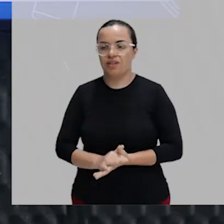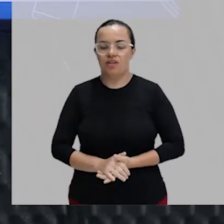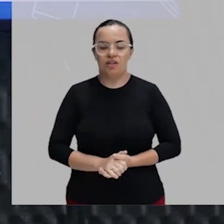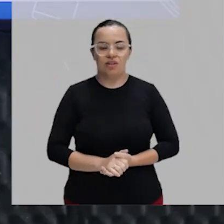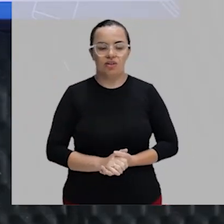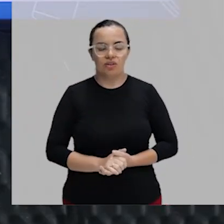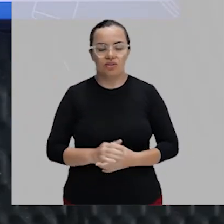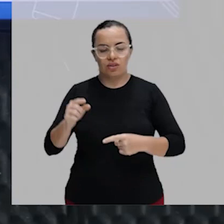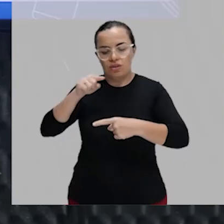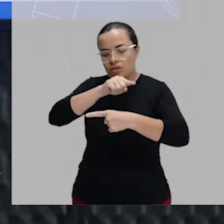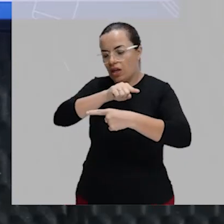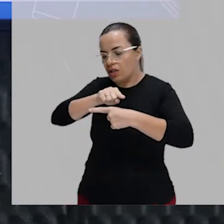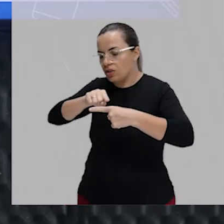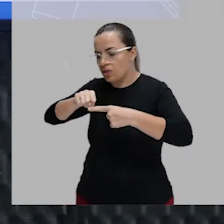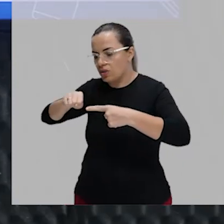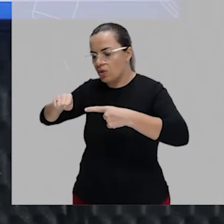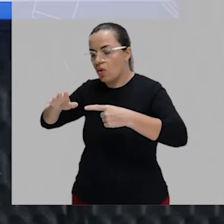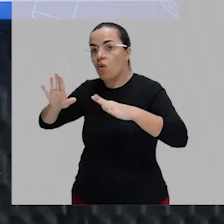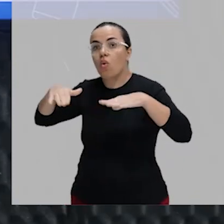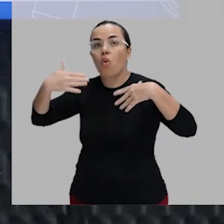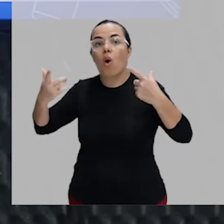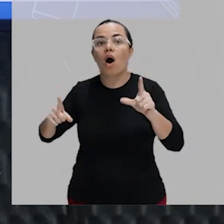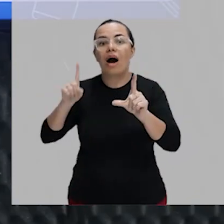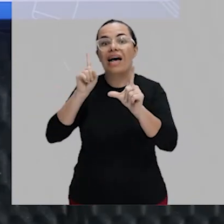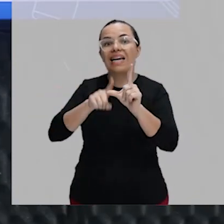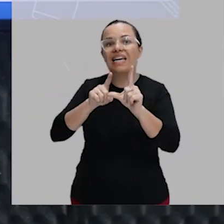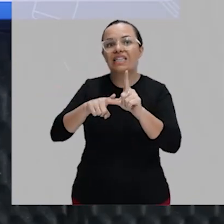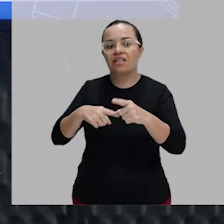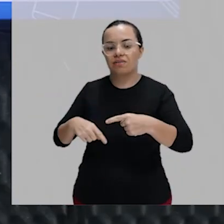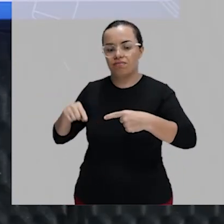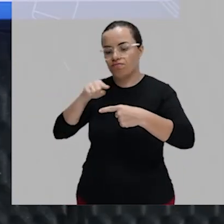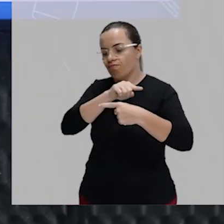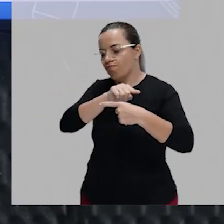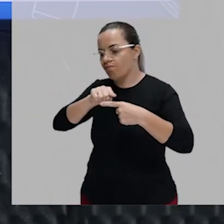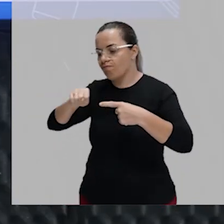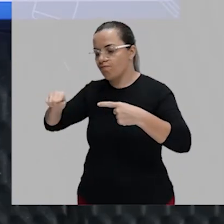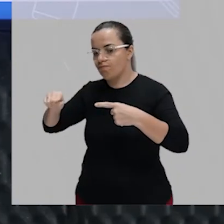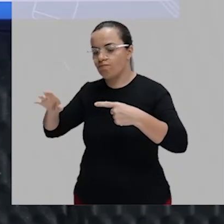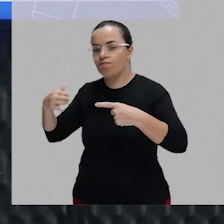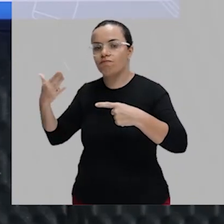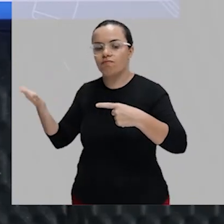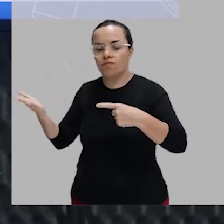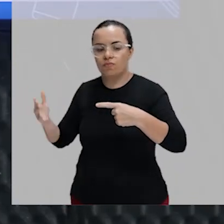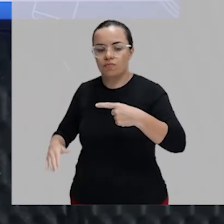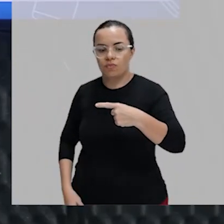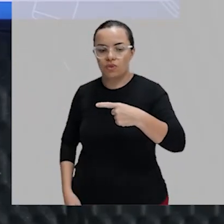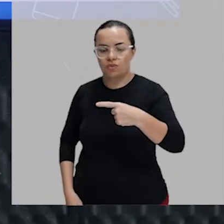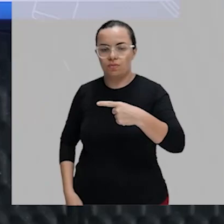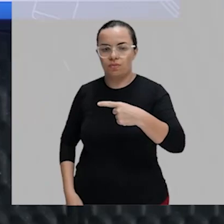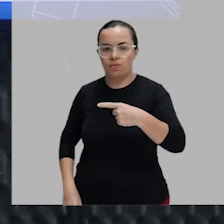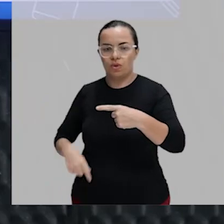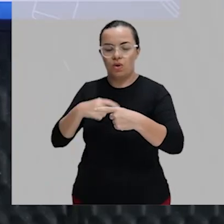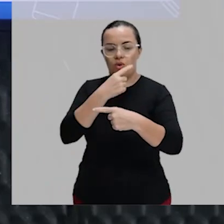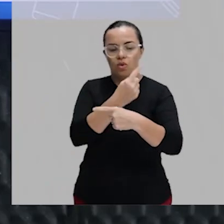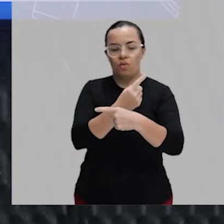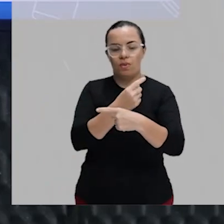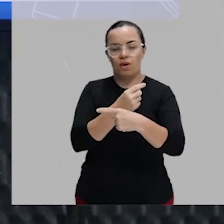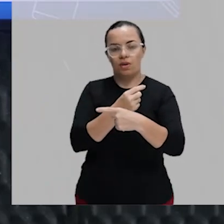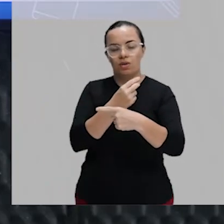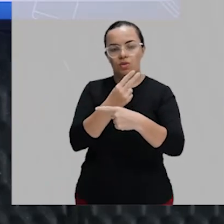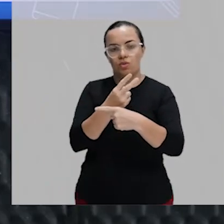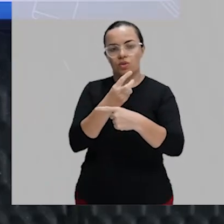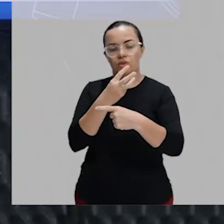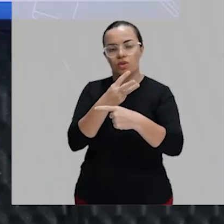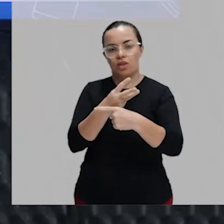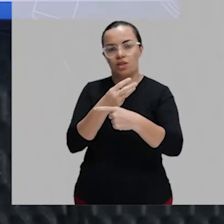perca da nona base nitrogenada, quem seria a nona base nitrogenada? Eu tenho aqui, ó, 1, 2, 3, 1, 2, 3,